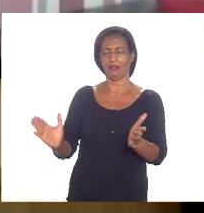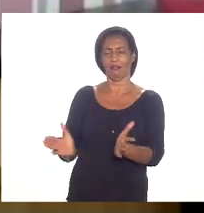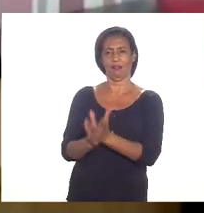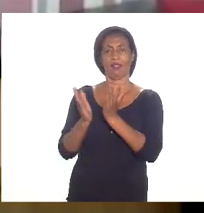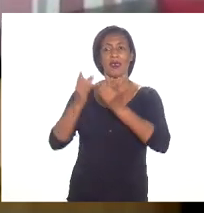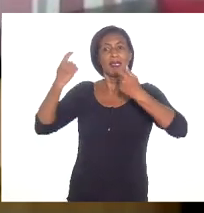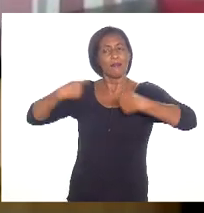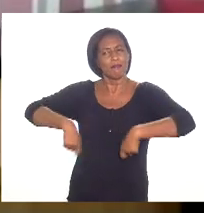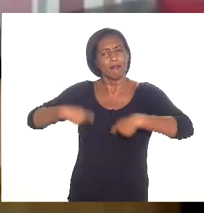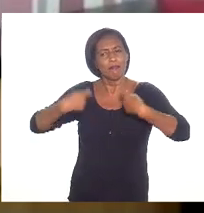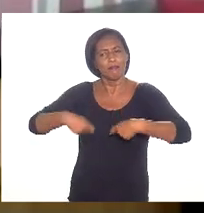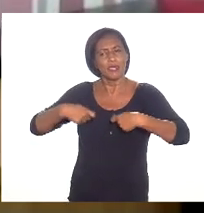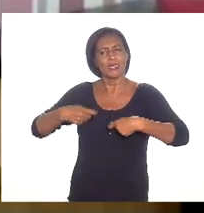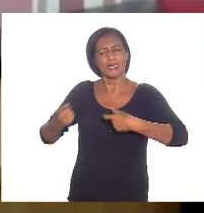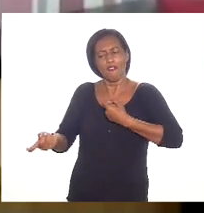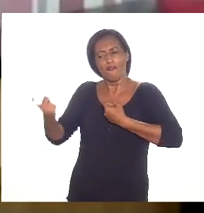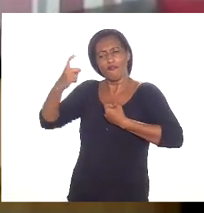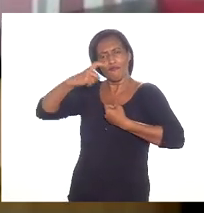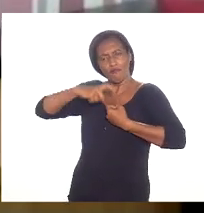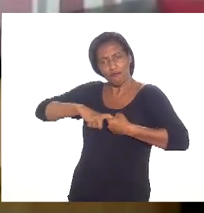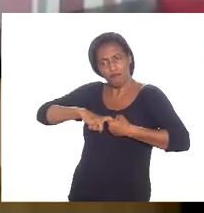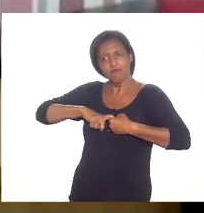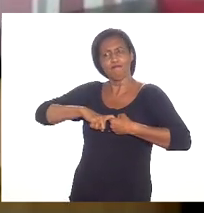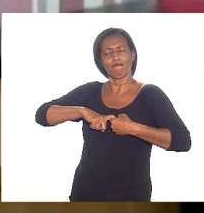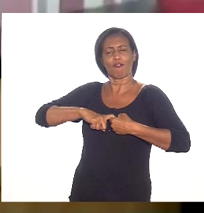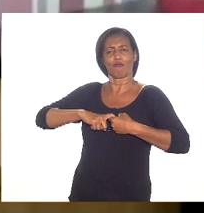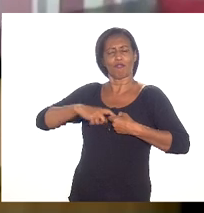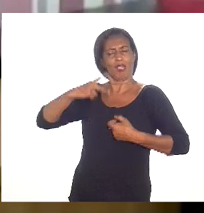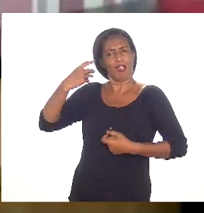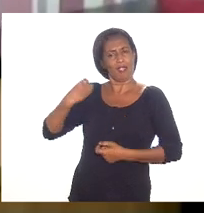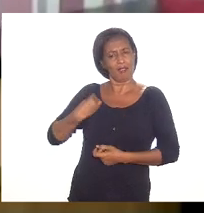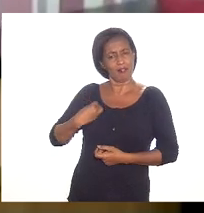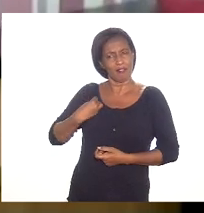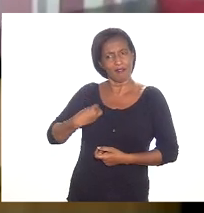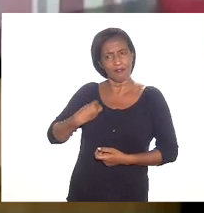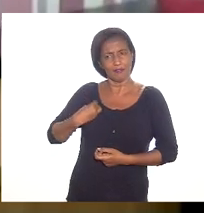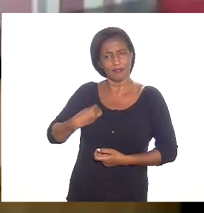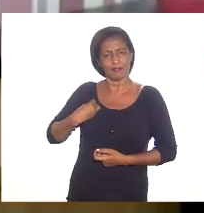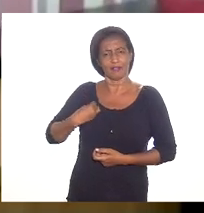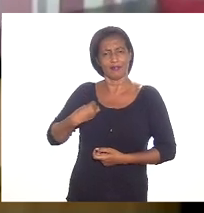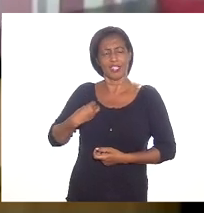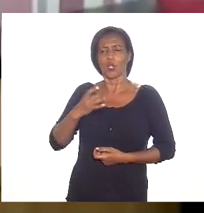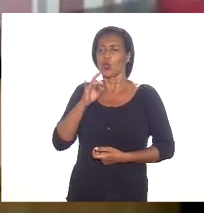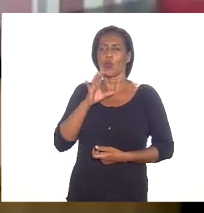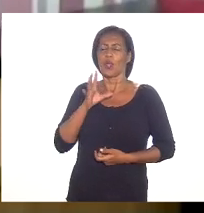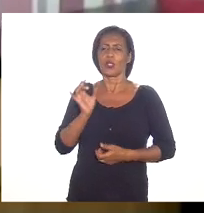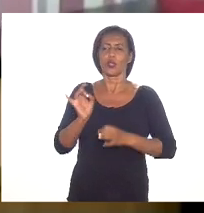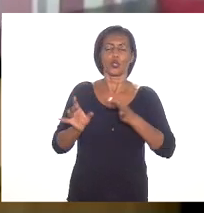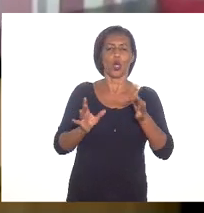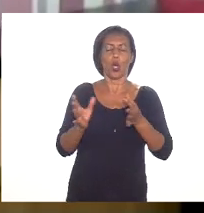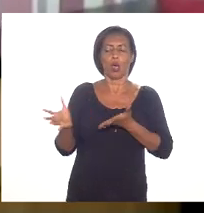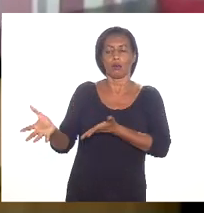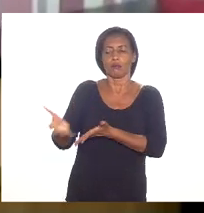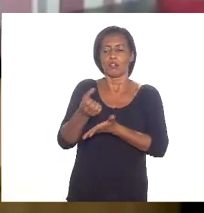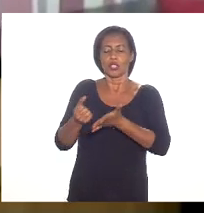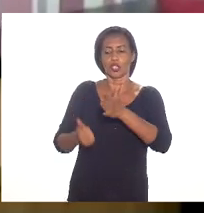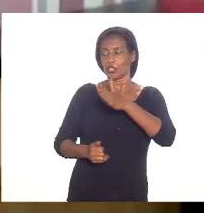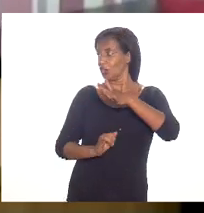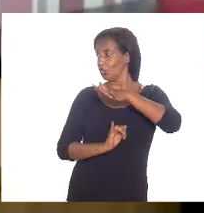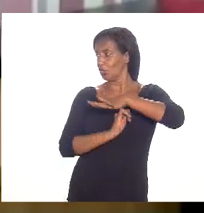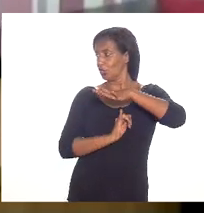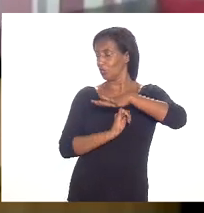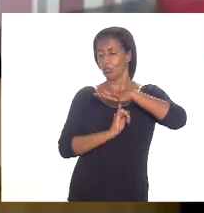que precisa retomar imediatamente a sua autonomia. Porque o objetivo do acolhimento não é institucionalizar para sempre